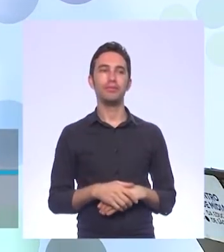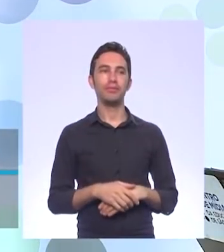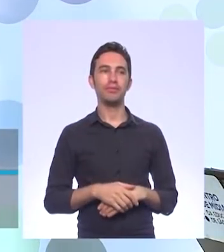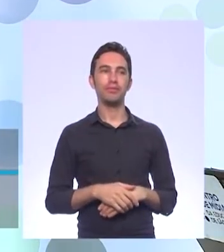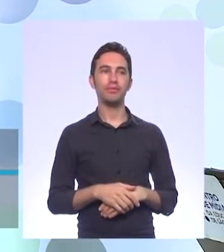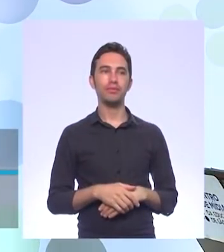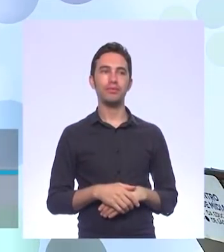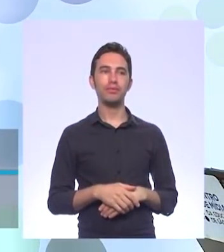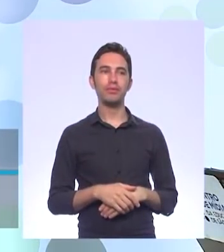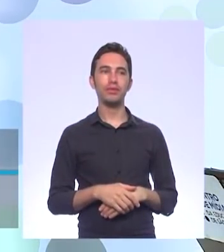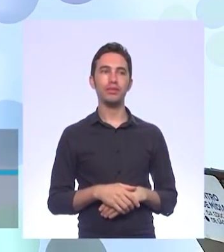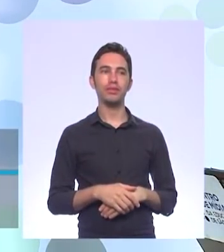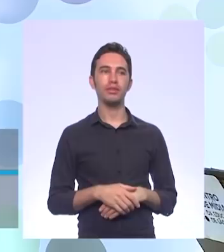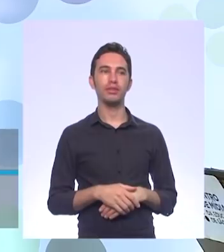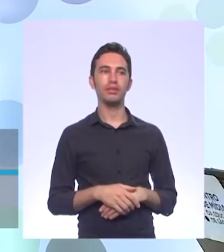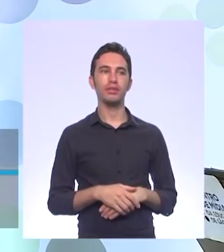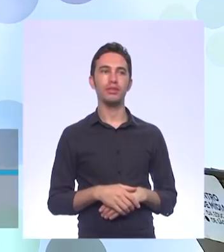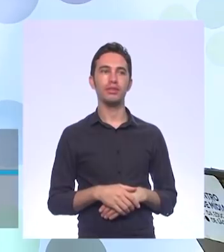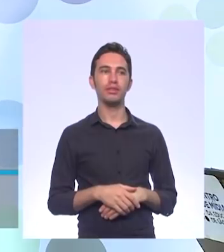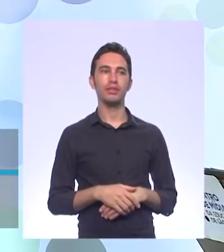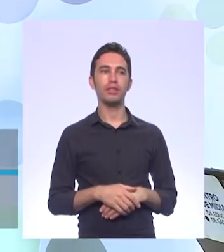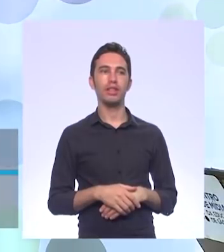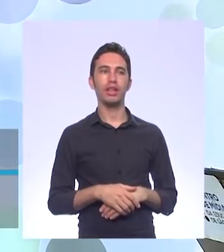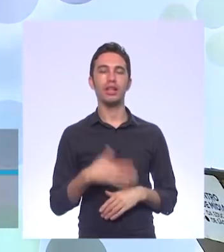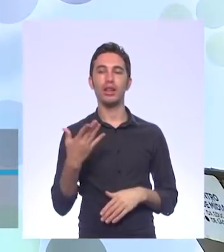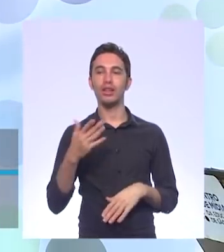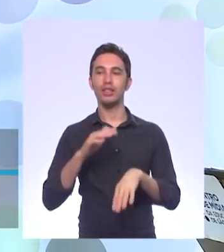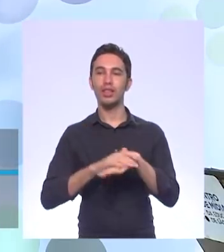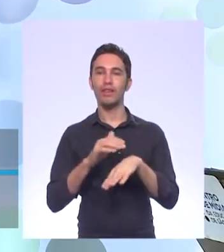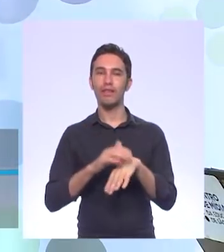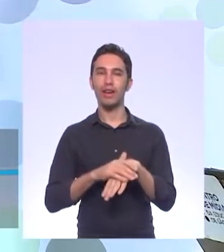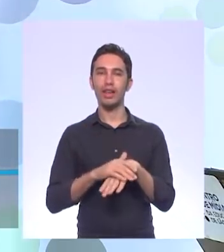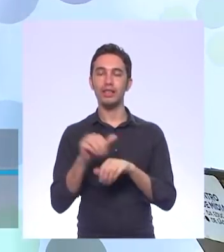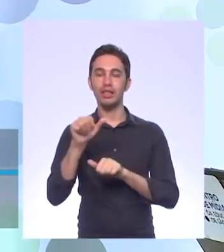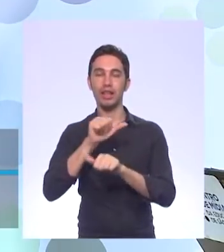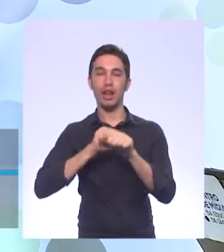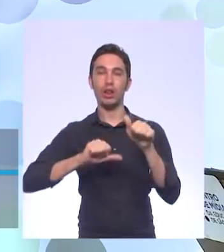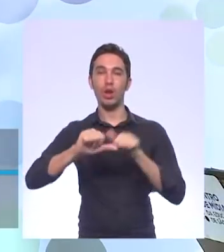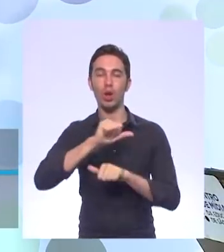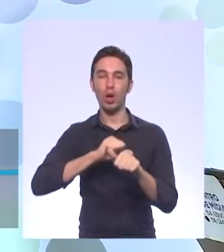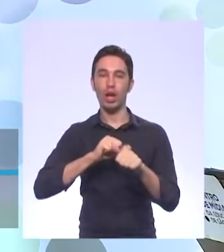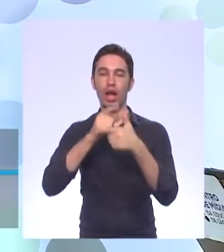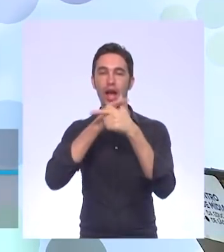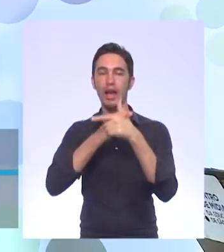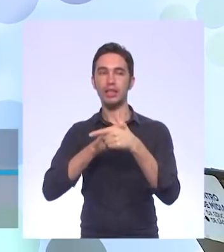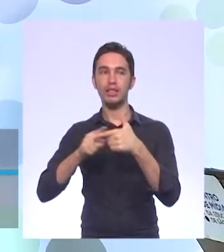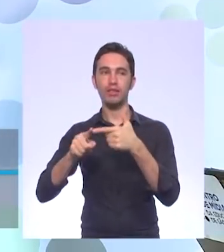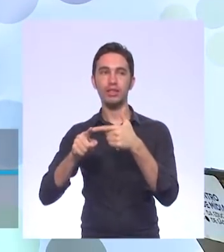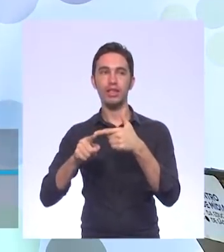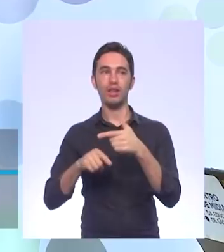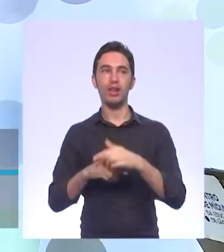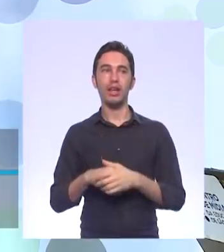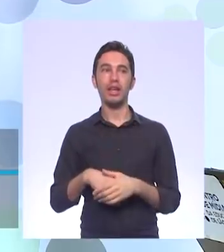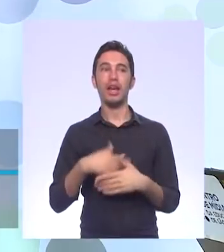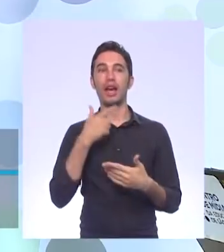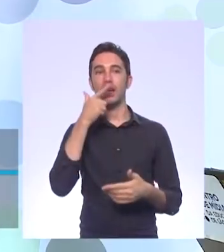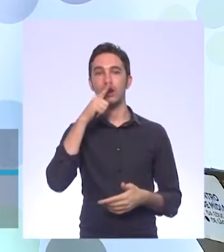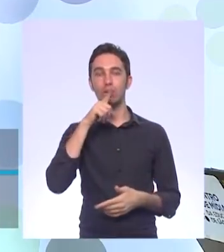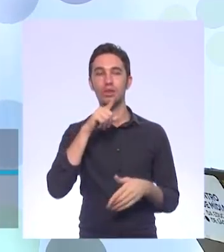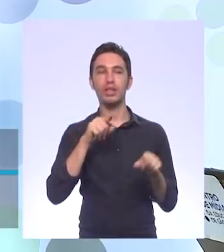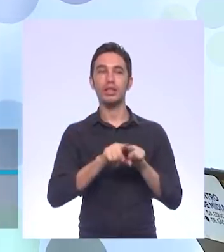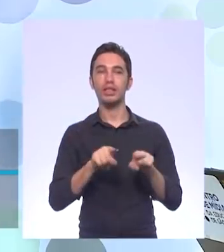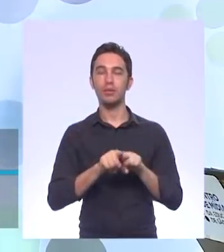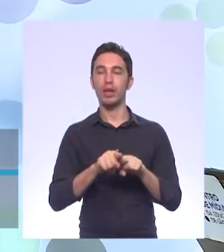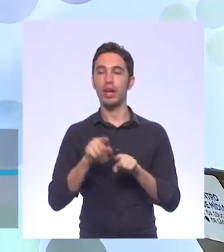a esta operação e ir para compensar a gente tem que inverter essa